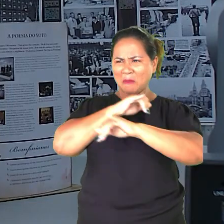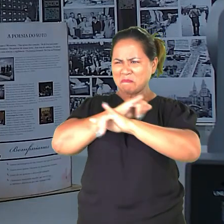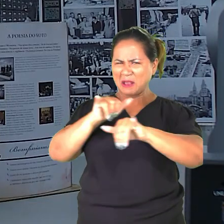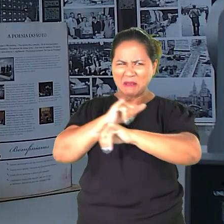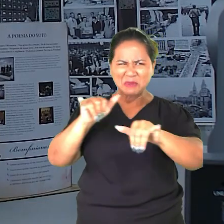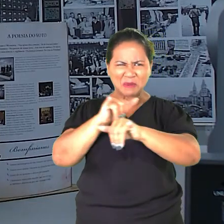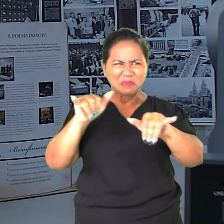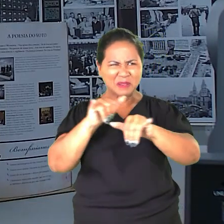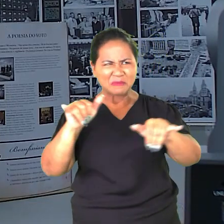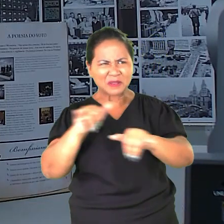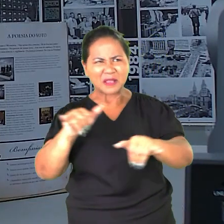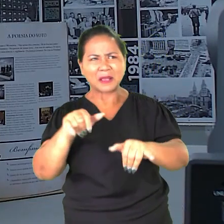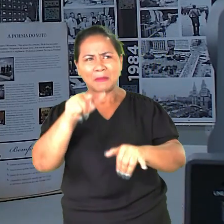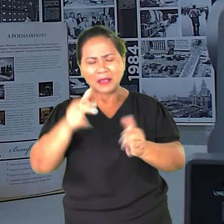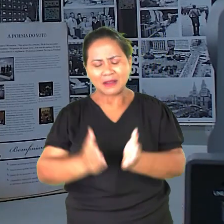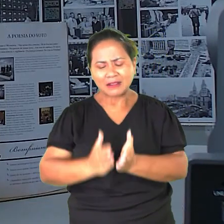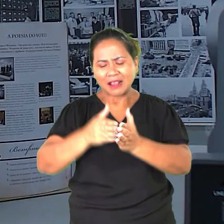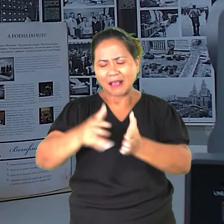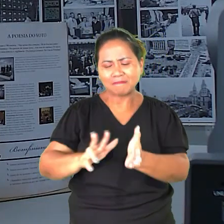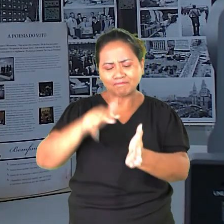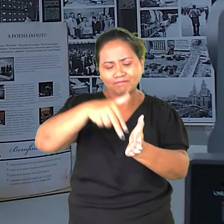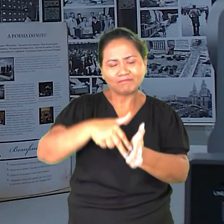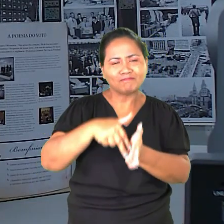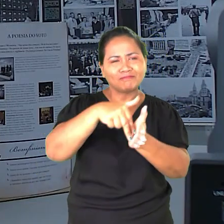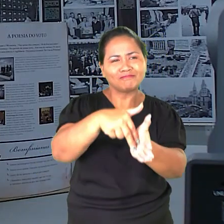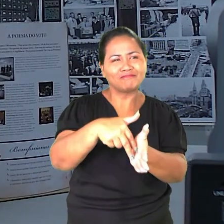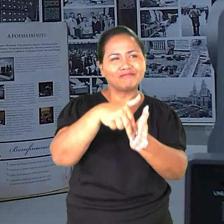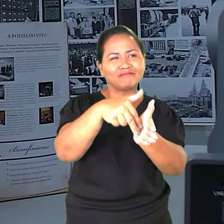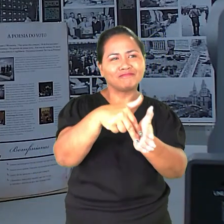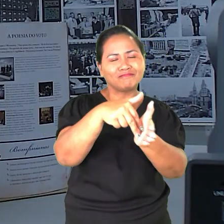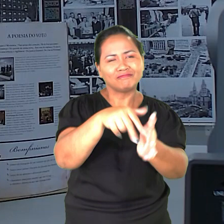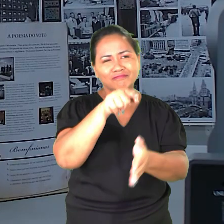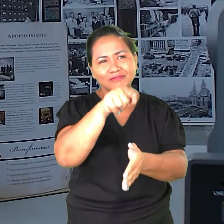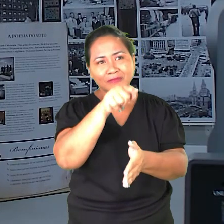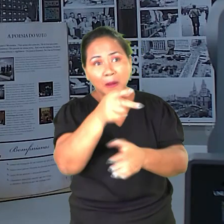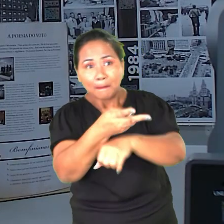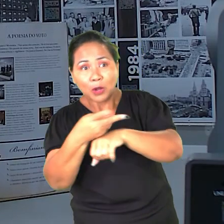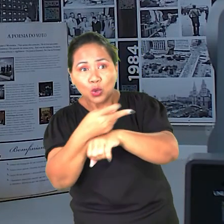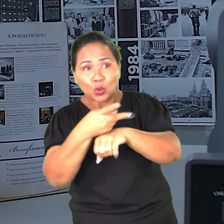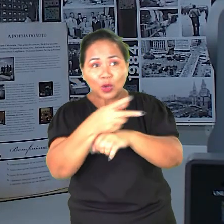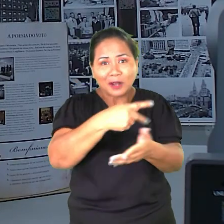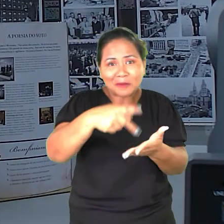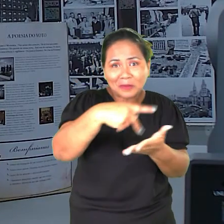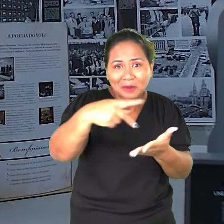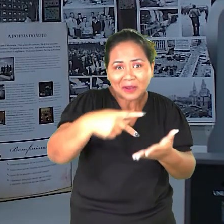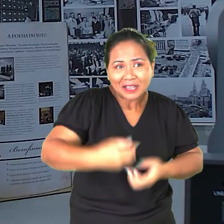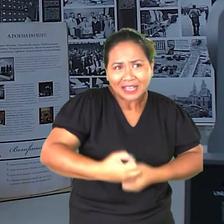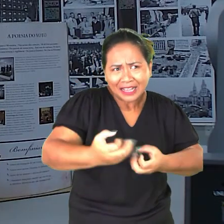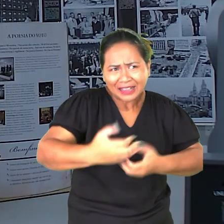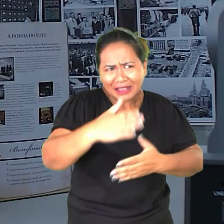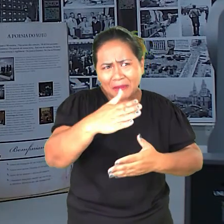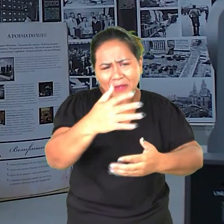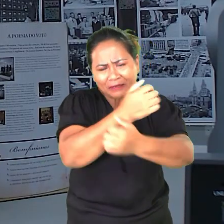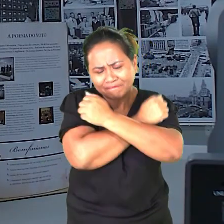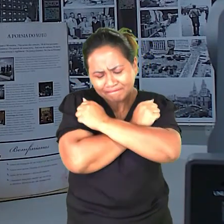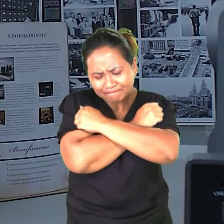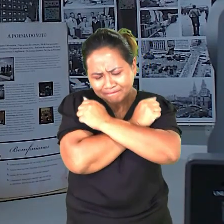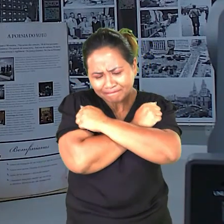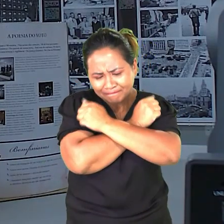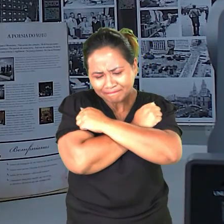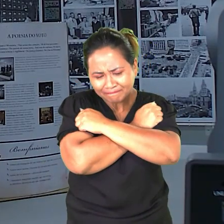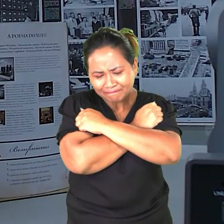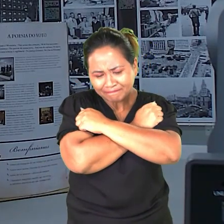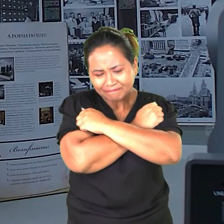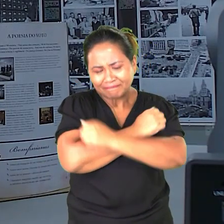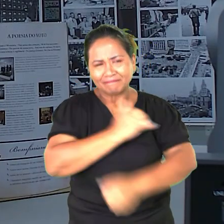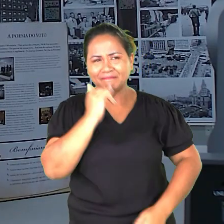um determinado rio, chegando ao meu destino, procurarei o poeta para abraçá-lo e dizer: